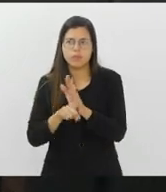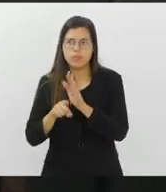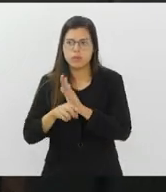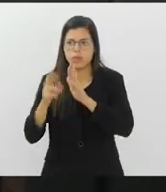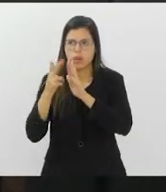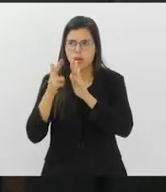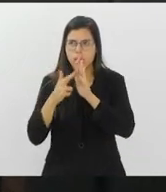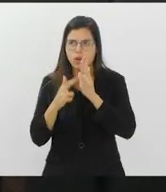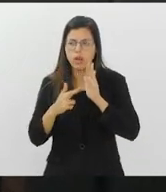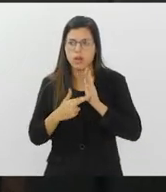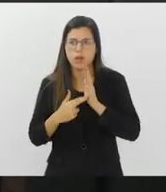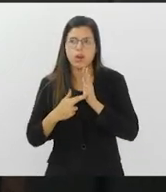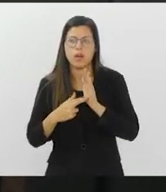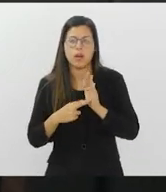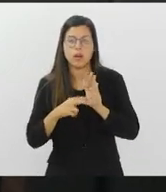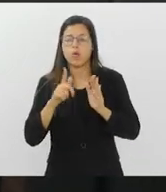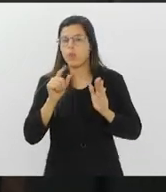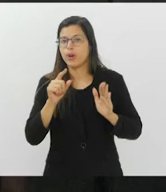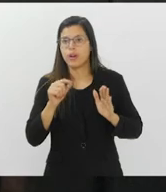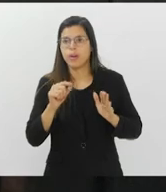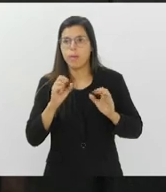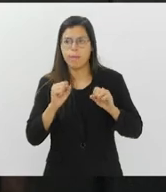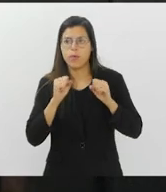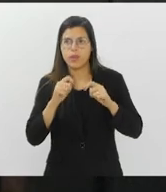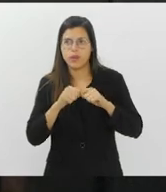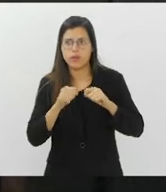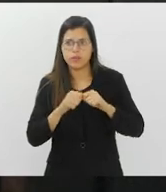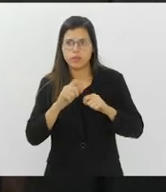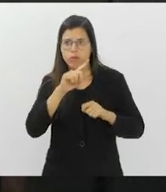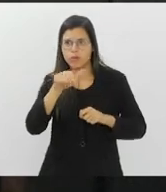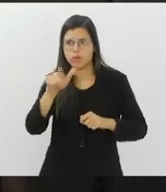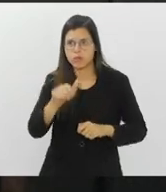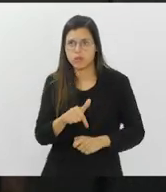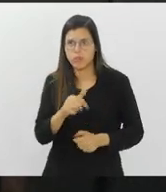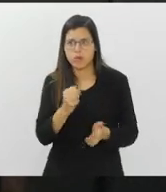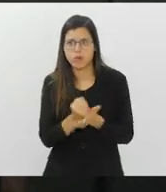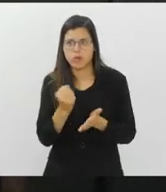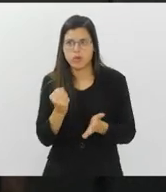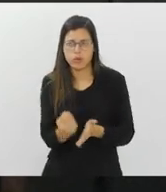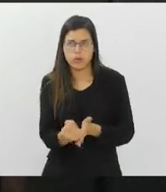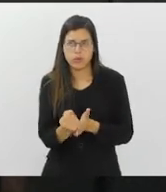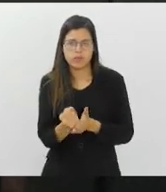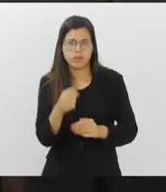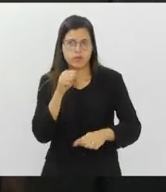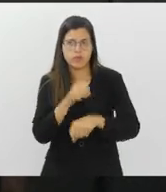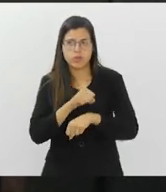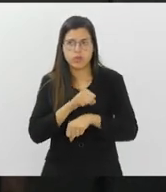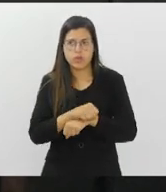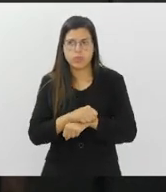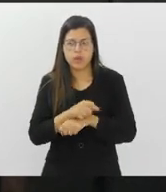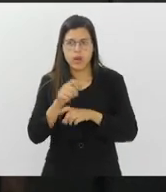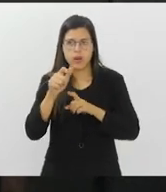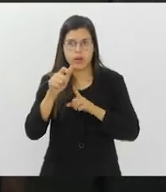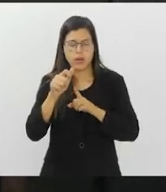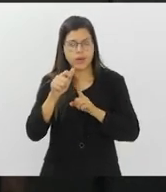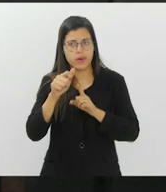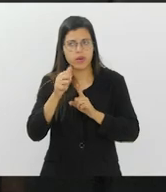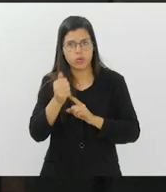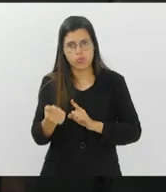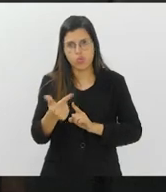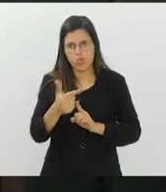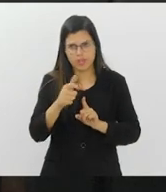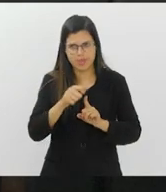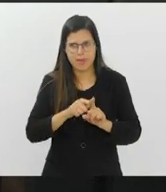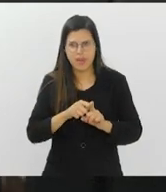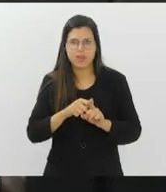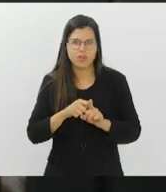seria exatamente você poder fazer a rescisão do contrato desde que você aguarde os 12 meses de fidelização, ou